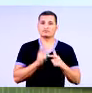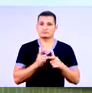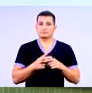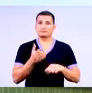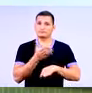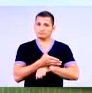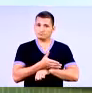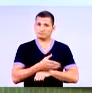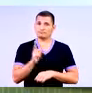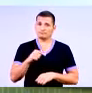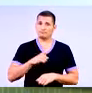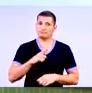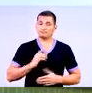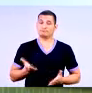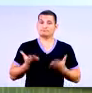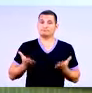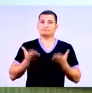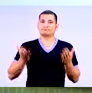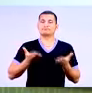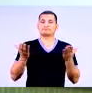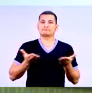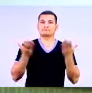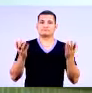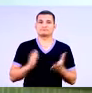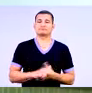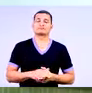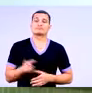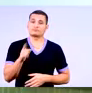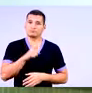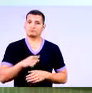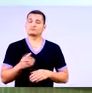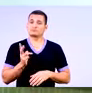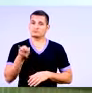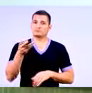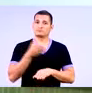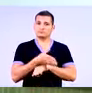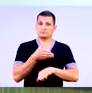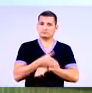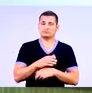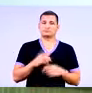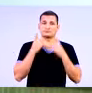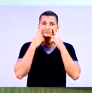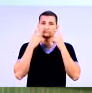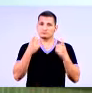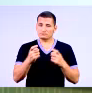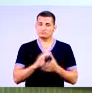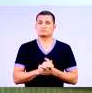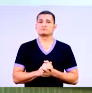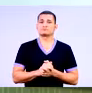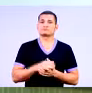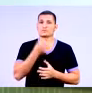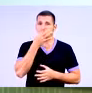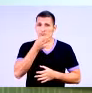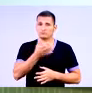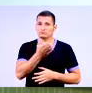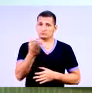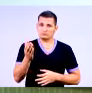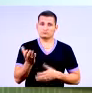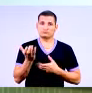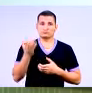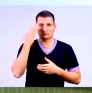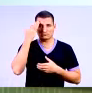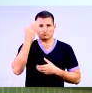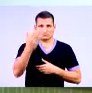participações é que dão aqui o ânimo para a gente, viu? Vocês continuem participando. Muito interessante as colocações de vocês, eu quero